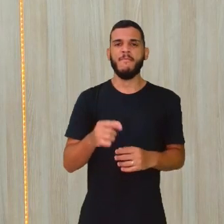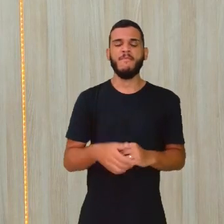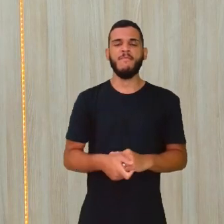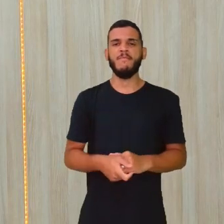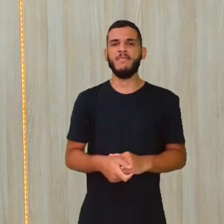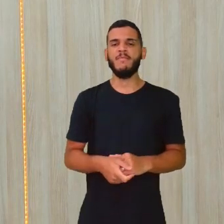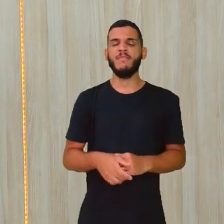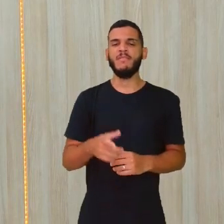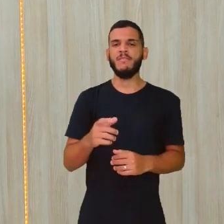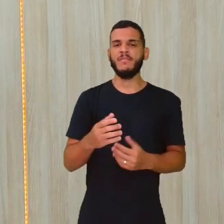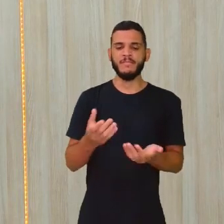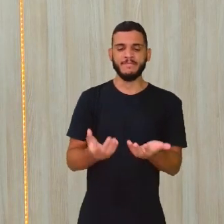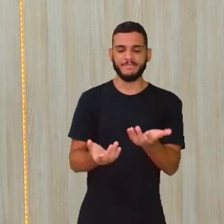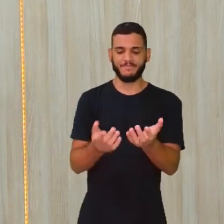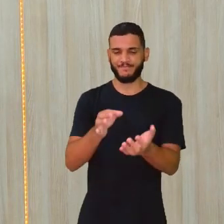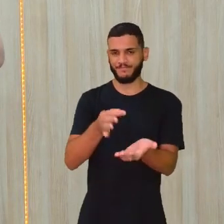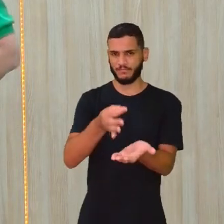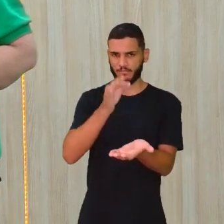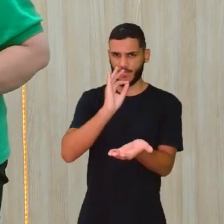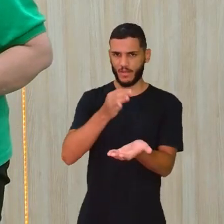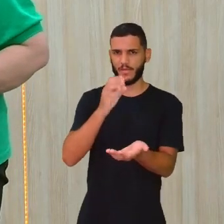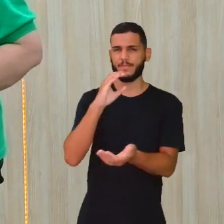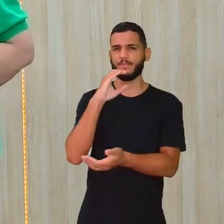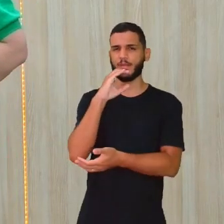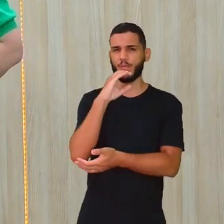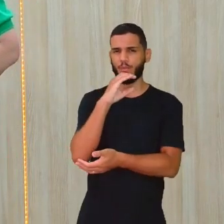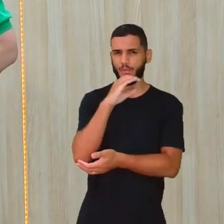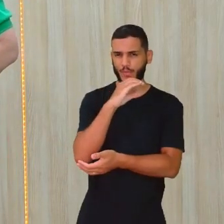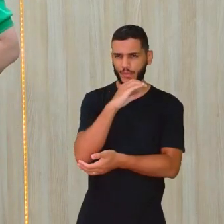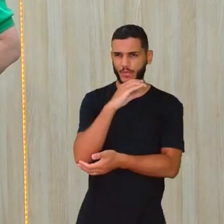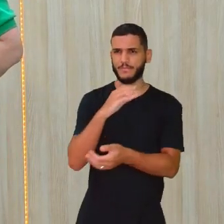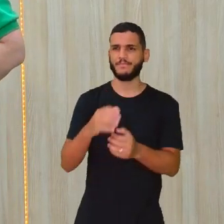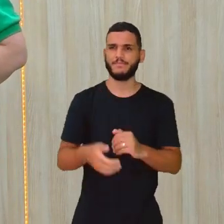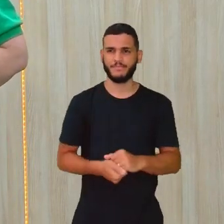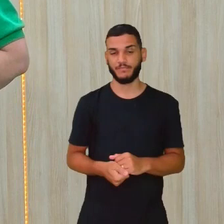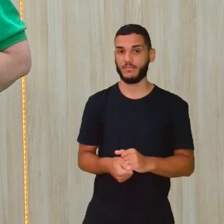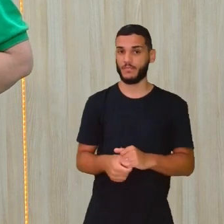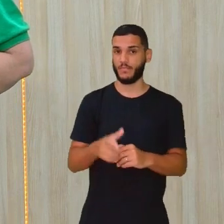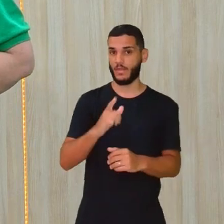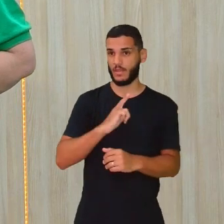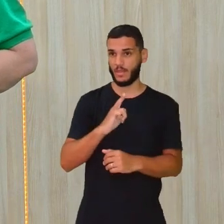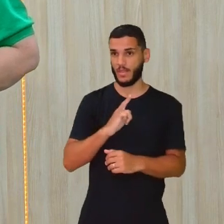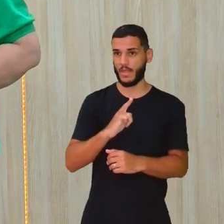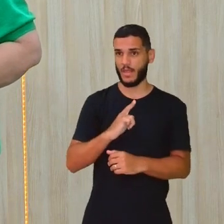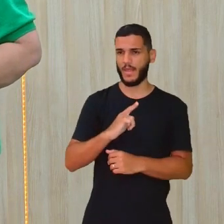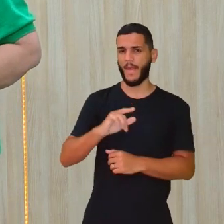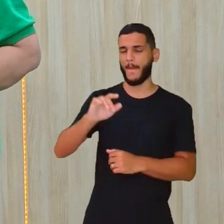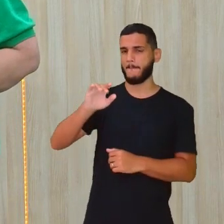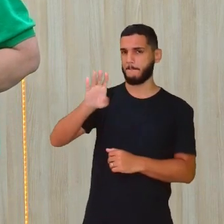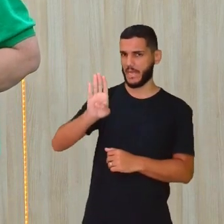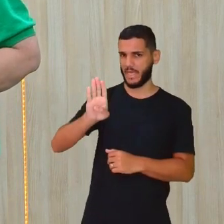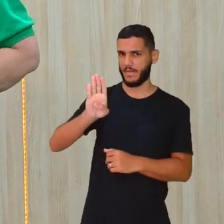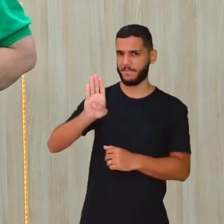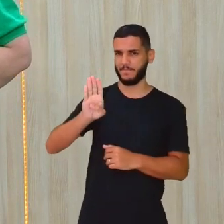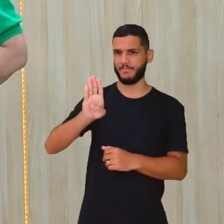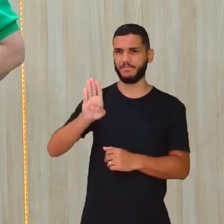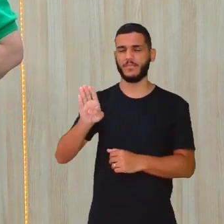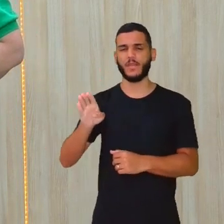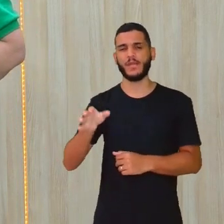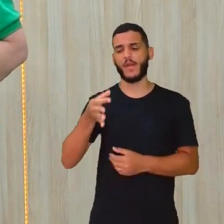que esse café está quente. Esse, como não aparece, né, esse vaporzinho, essa representação dessas